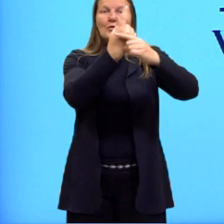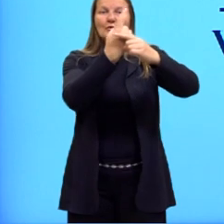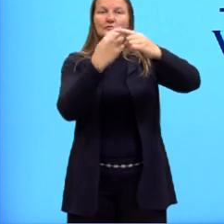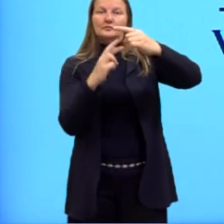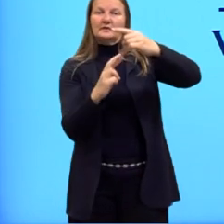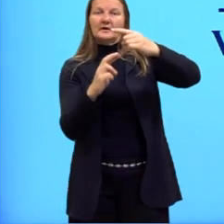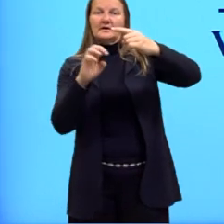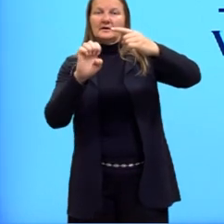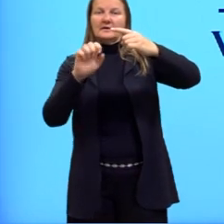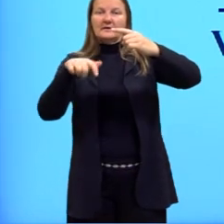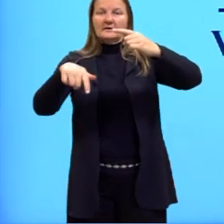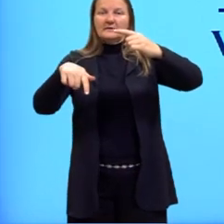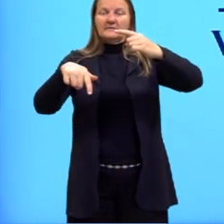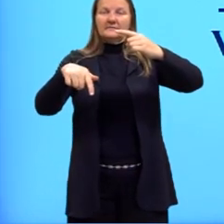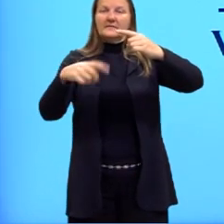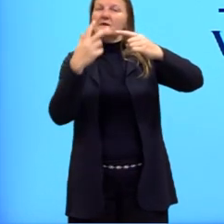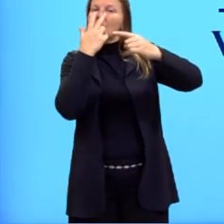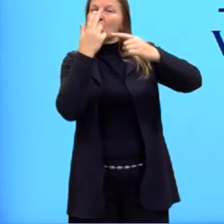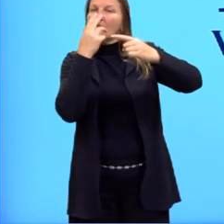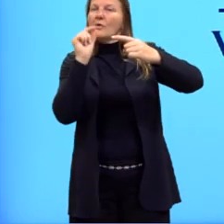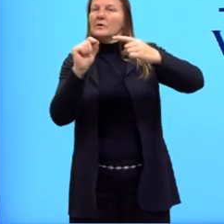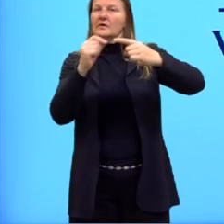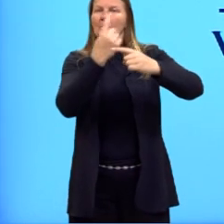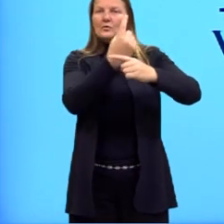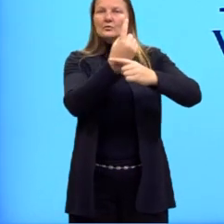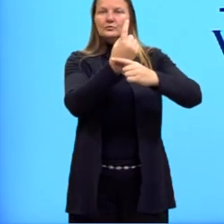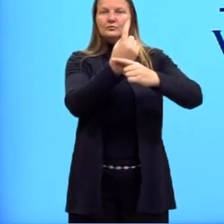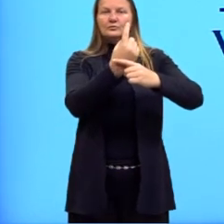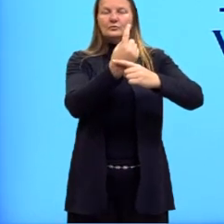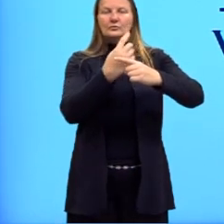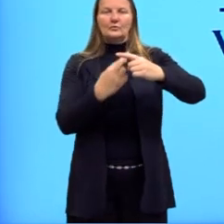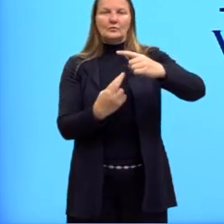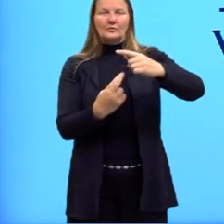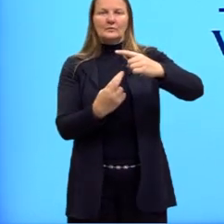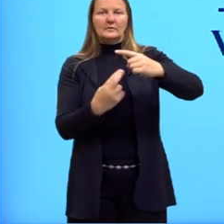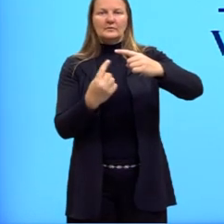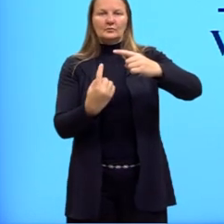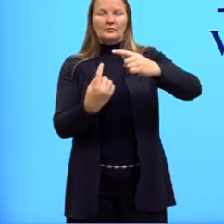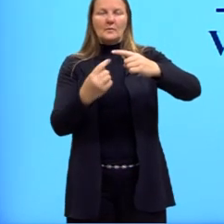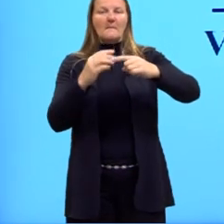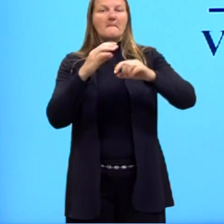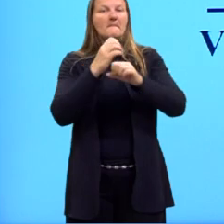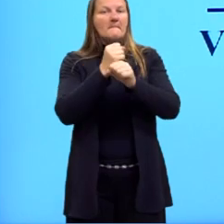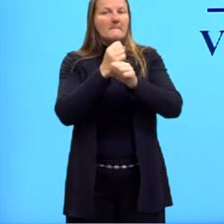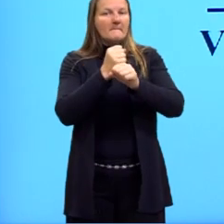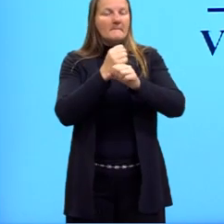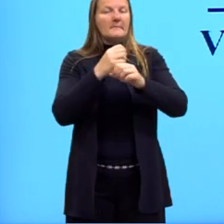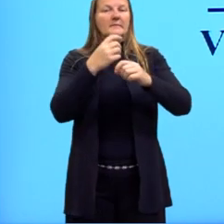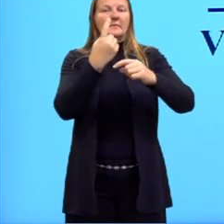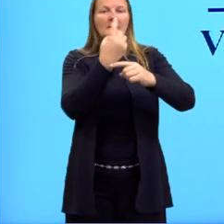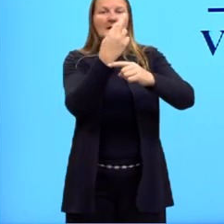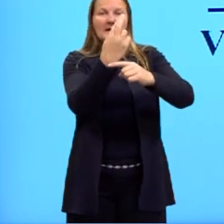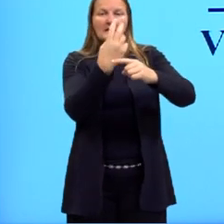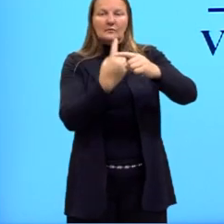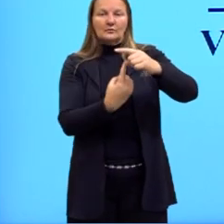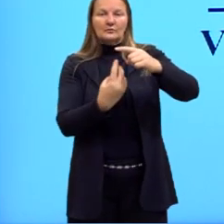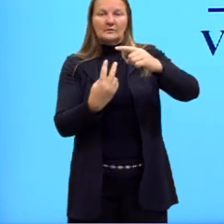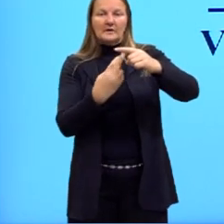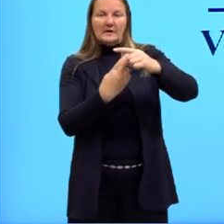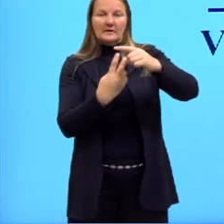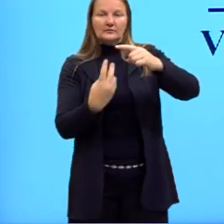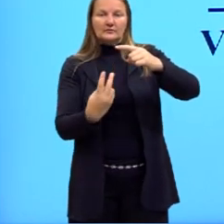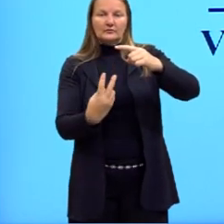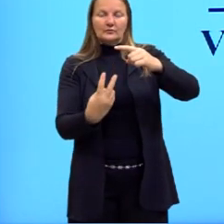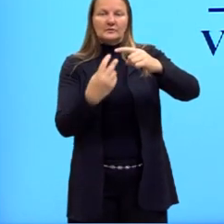R que vai ser igual então a 1 sobre R1 mais um sobre R2 mais um